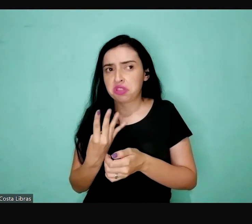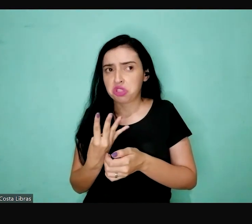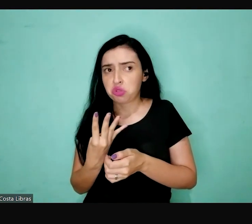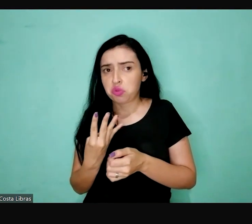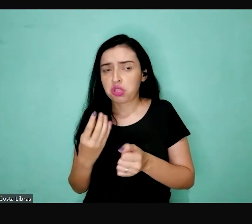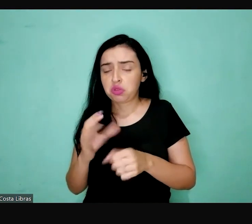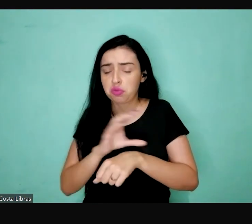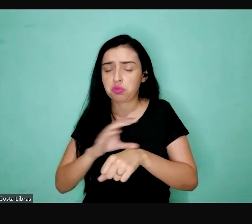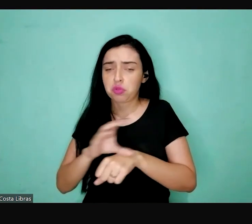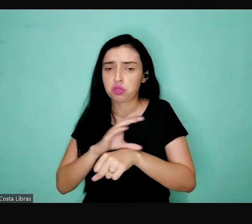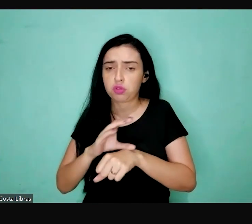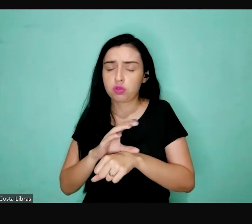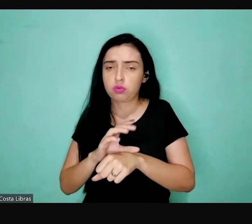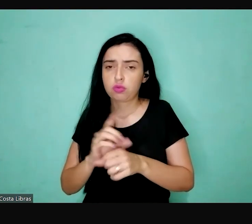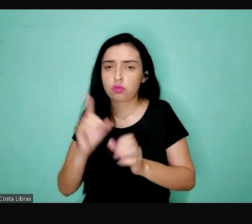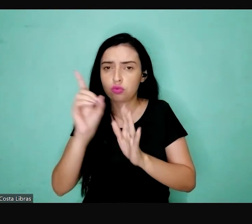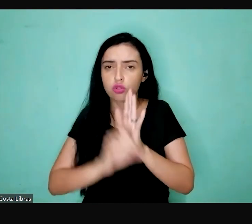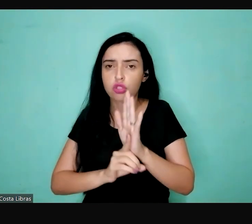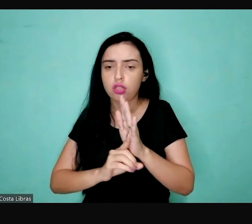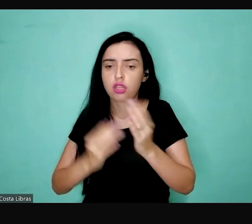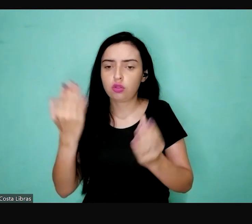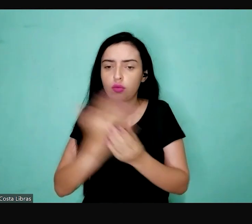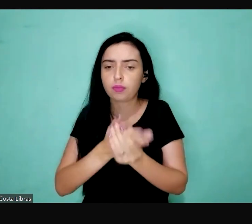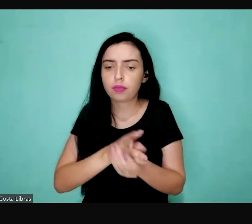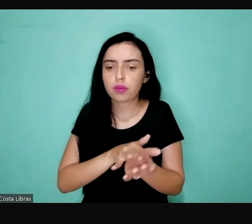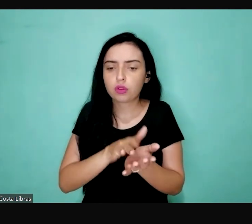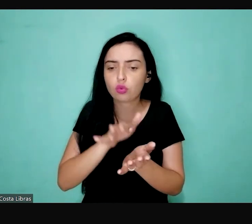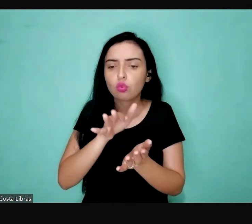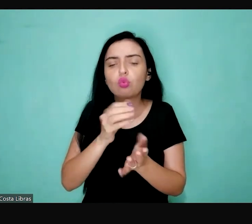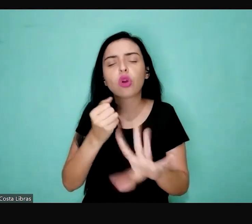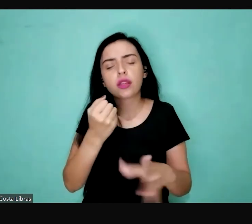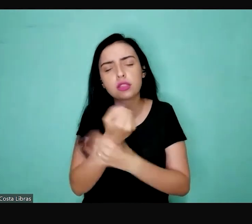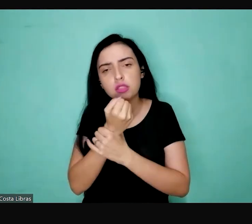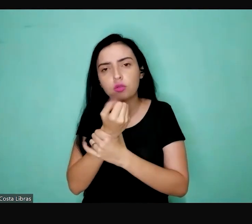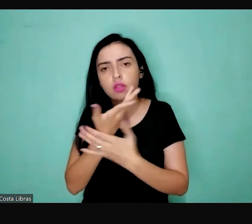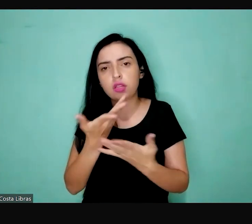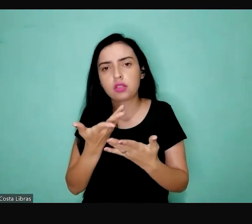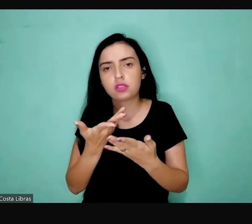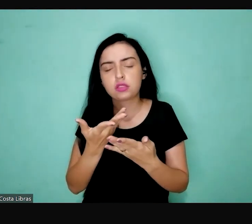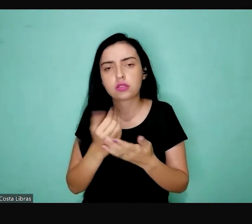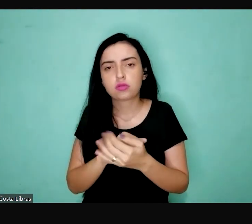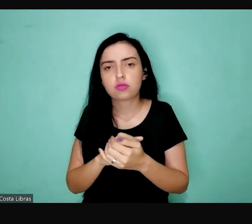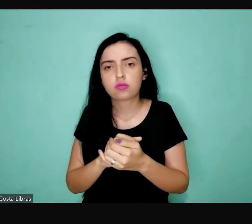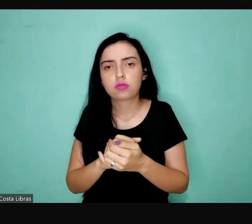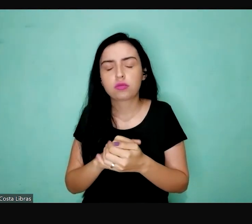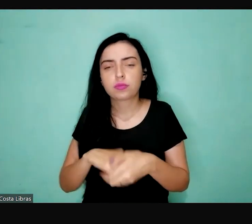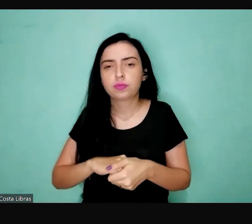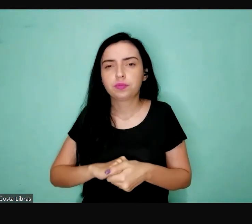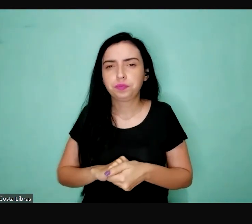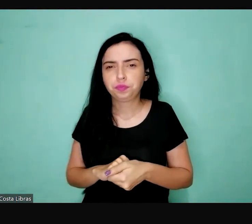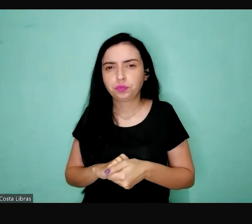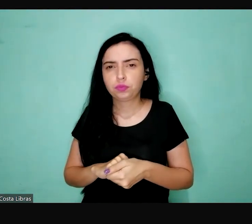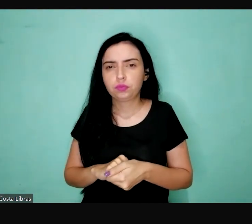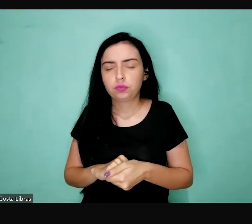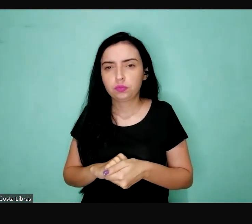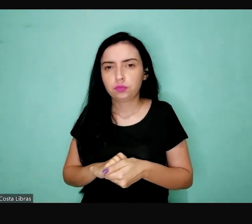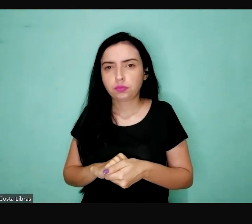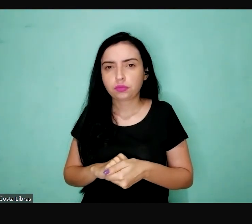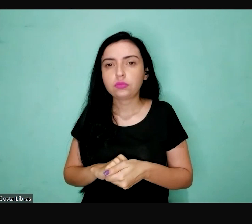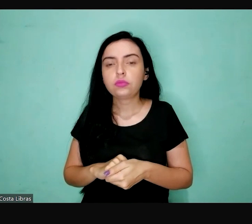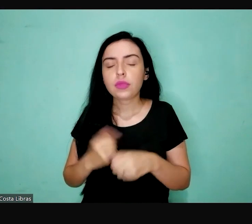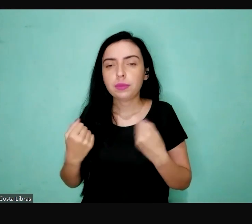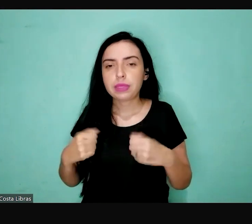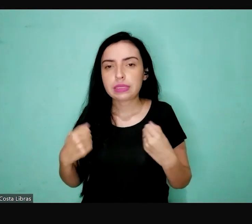o direito a um processo com todas as garantias, que é o nosso due process of law, então deve